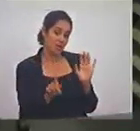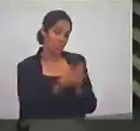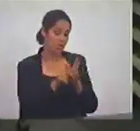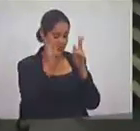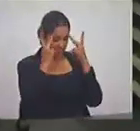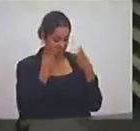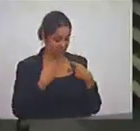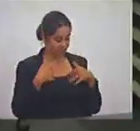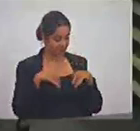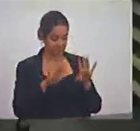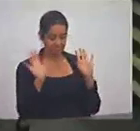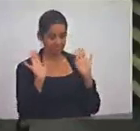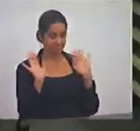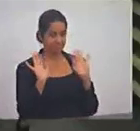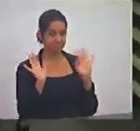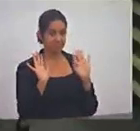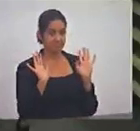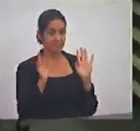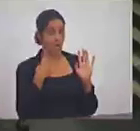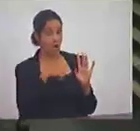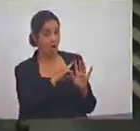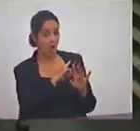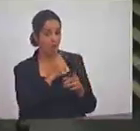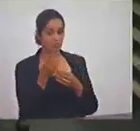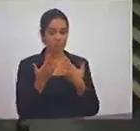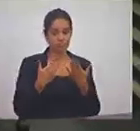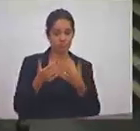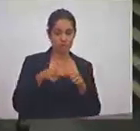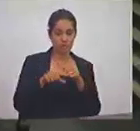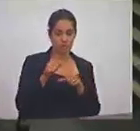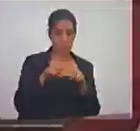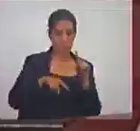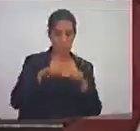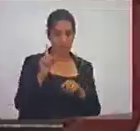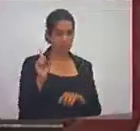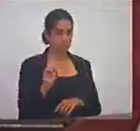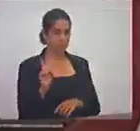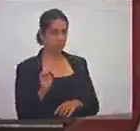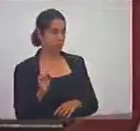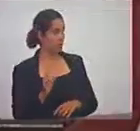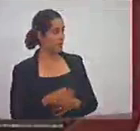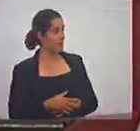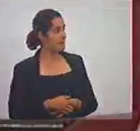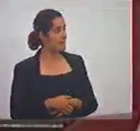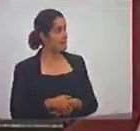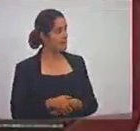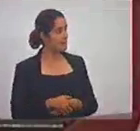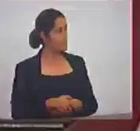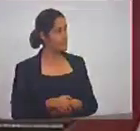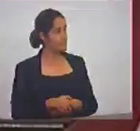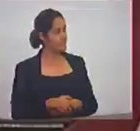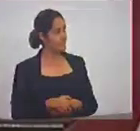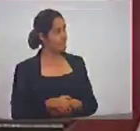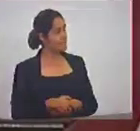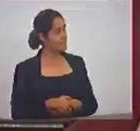como eu disse para você, e você falou aí, nós não somos produtos de compra e venda. Muito obrigado. Olha, eu vi uma frase outro dia, eu achei interessante, eu até